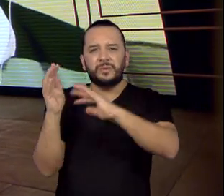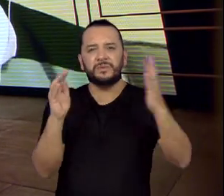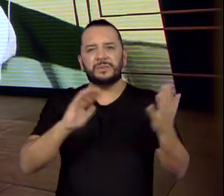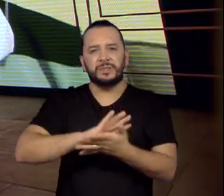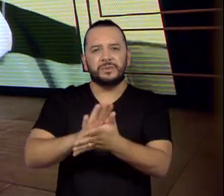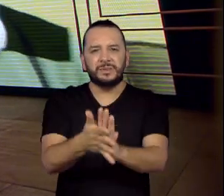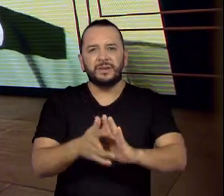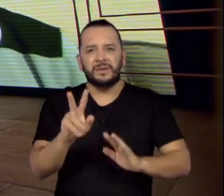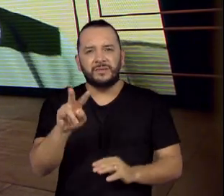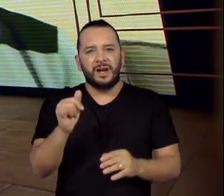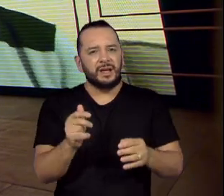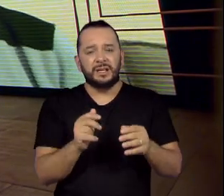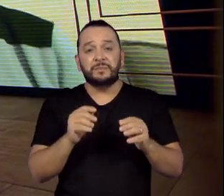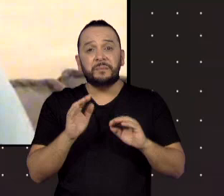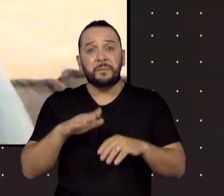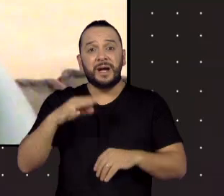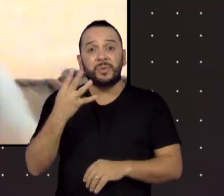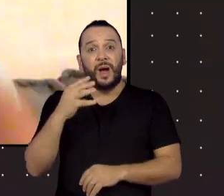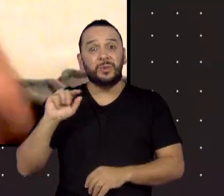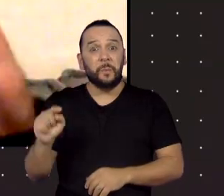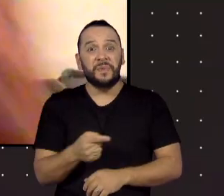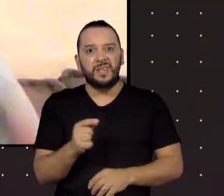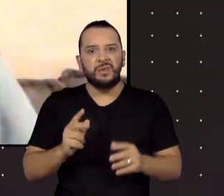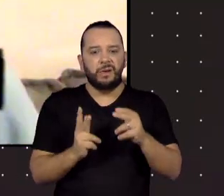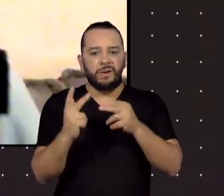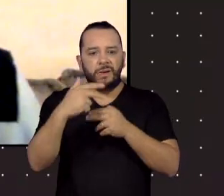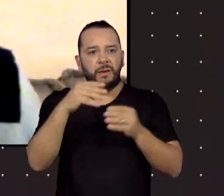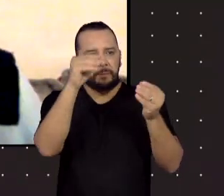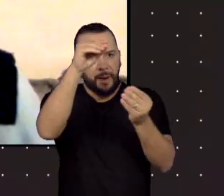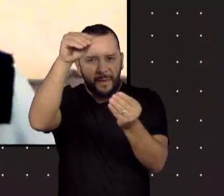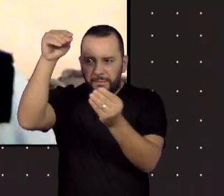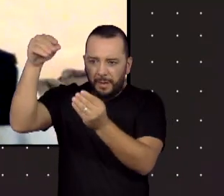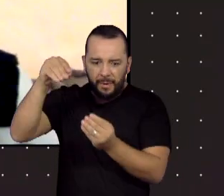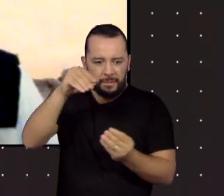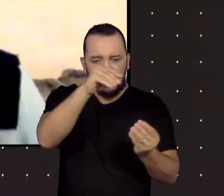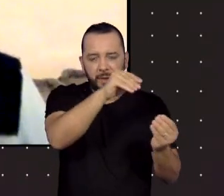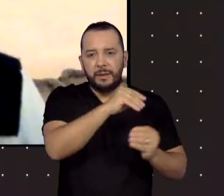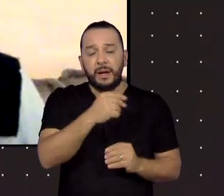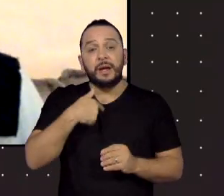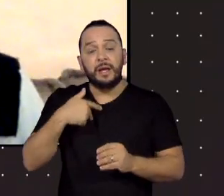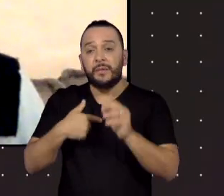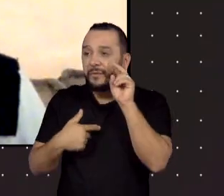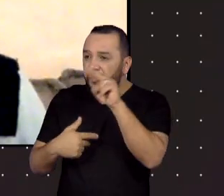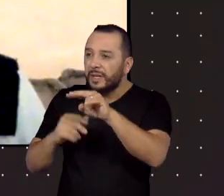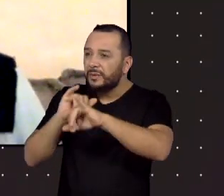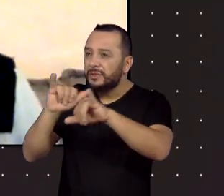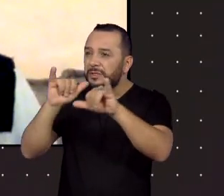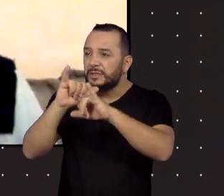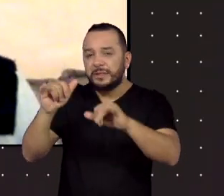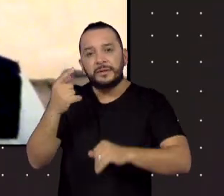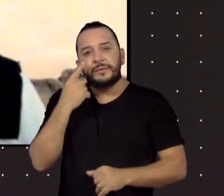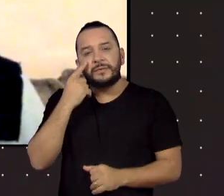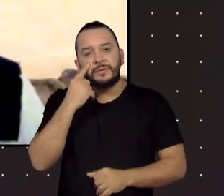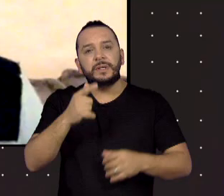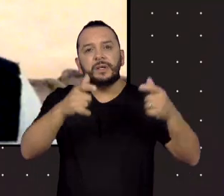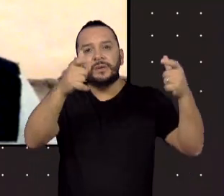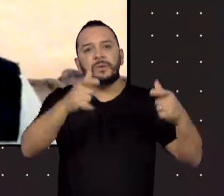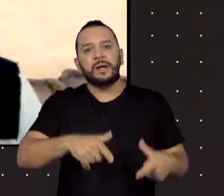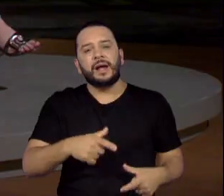uma notícia, bom, explodiu na minha cabeça. Nevou no deserto do